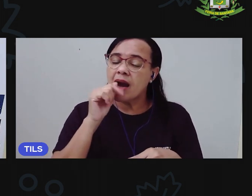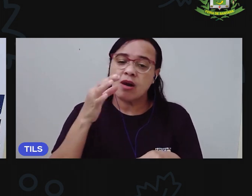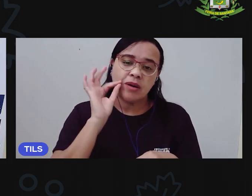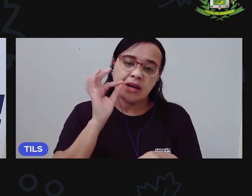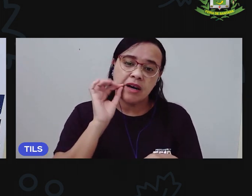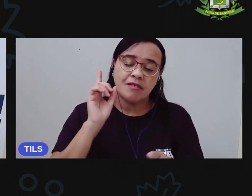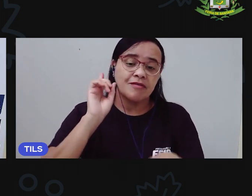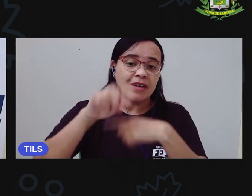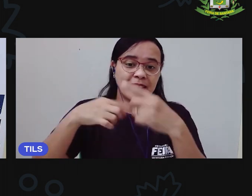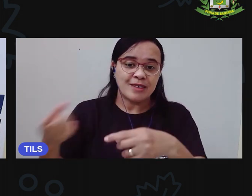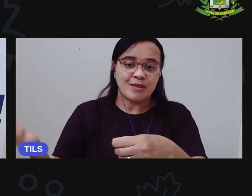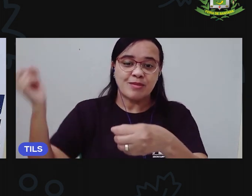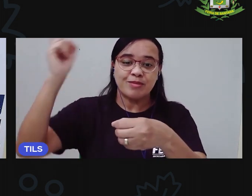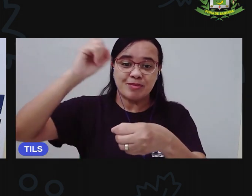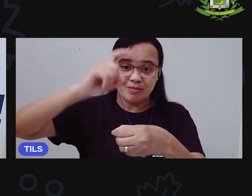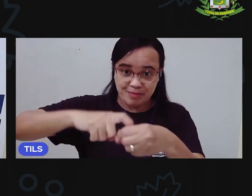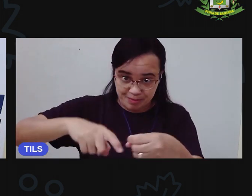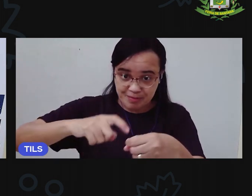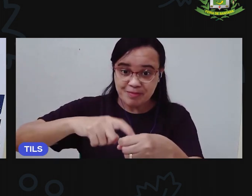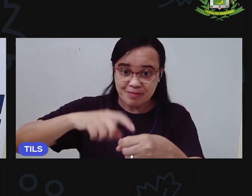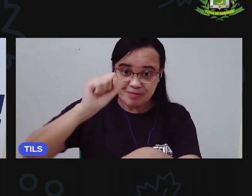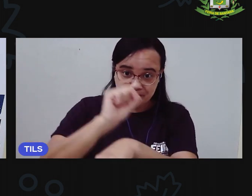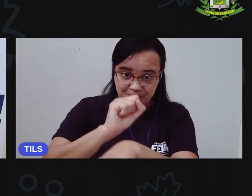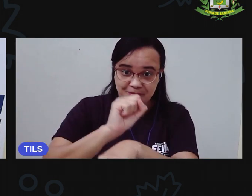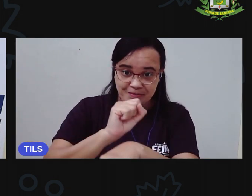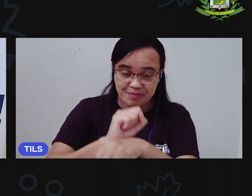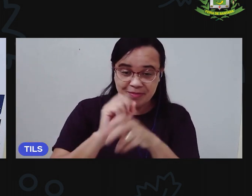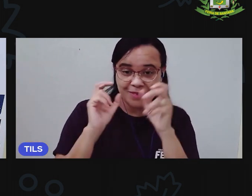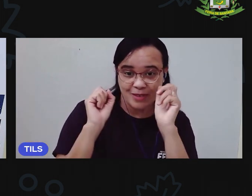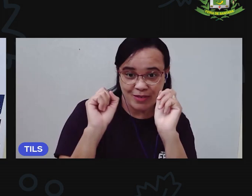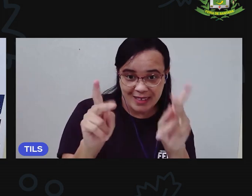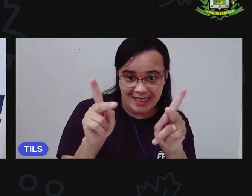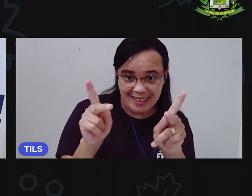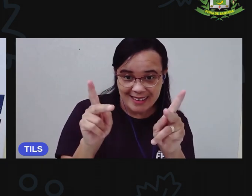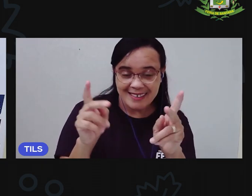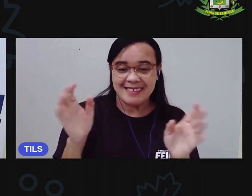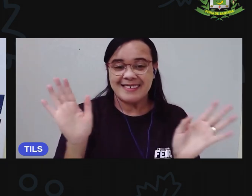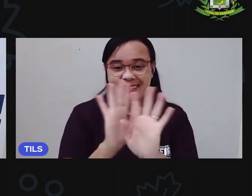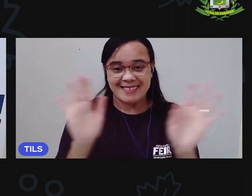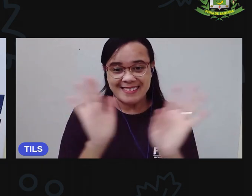a gente vai ter outra aula daqui a pouco a gente se vê tchau